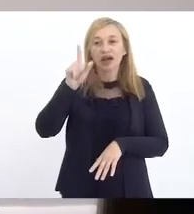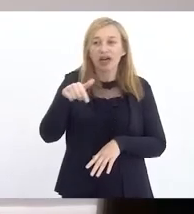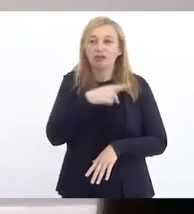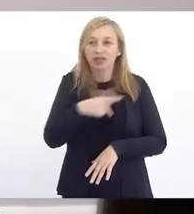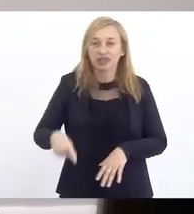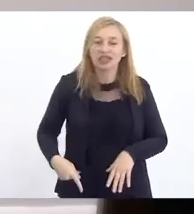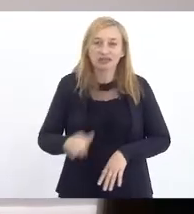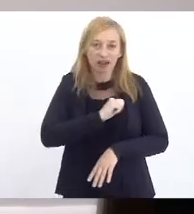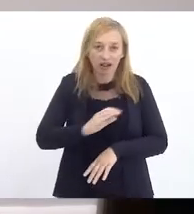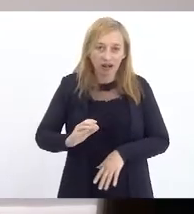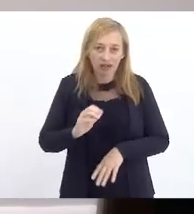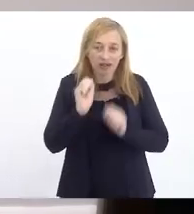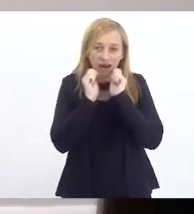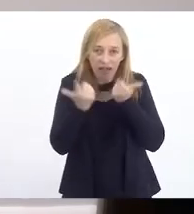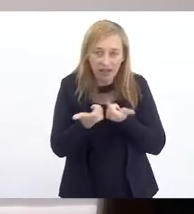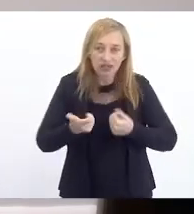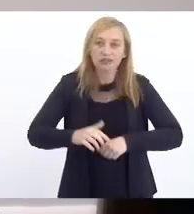Alerje. Bom,